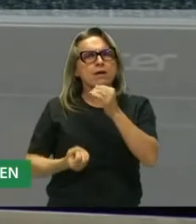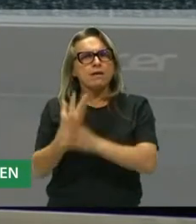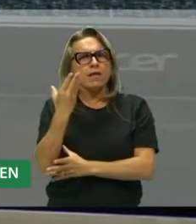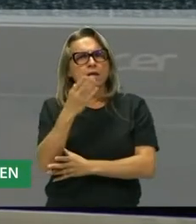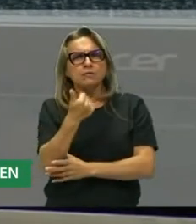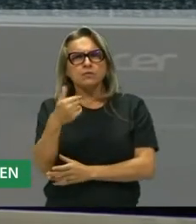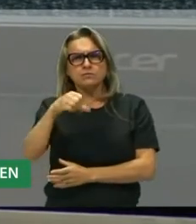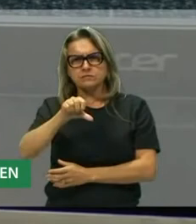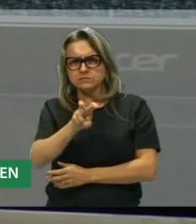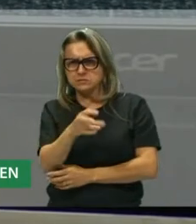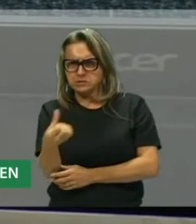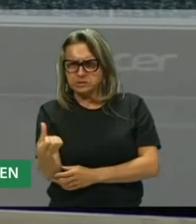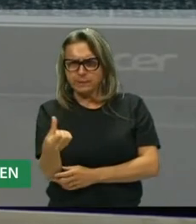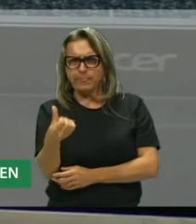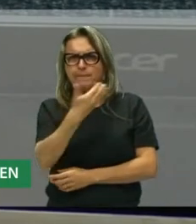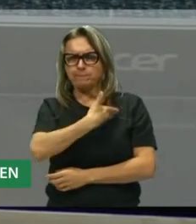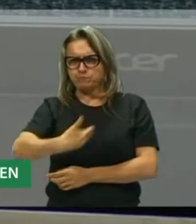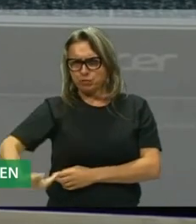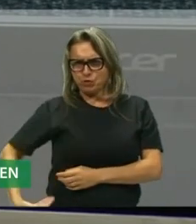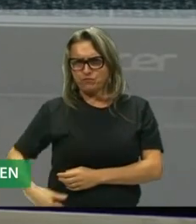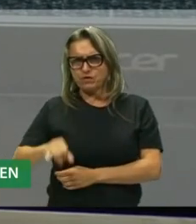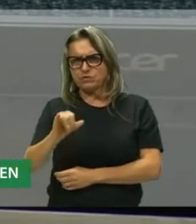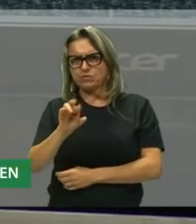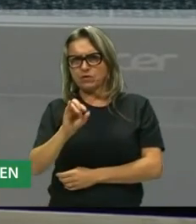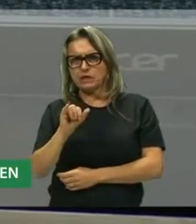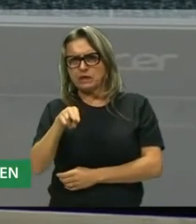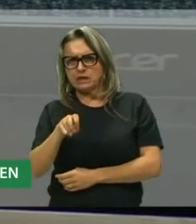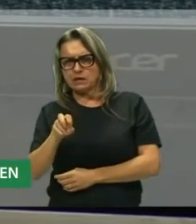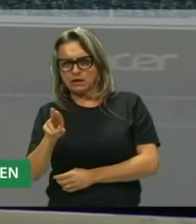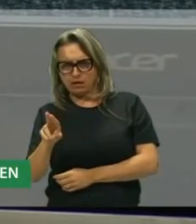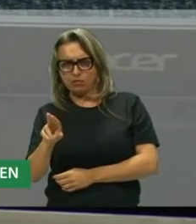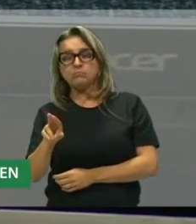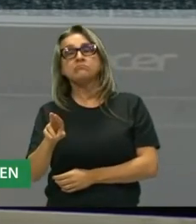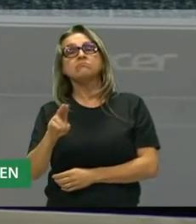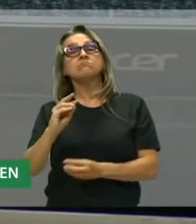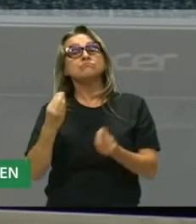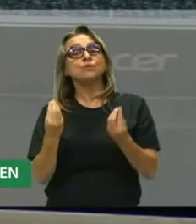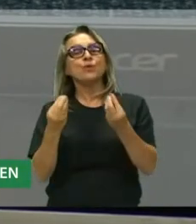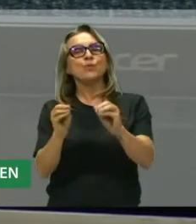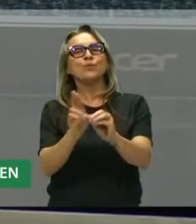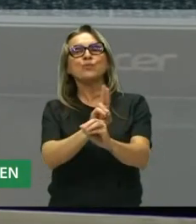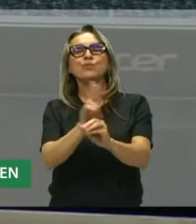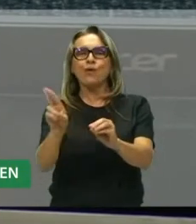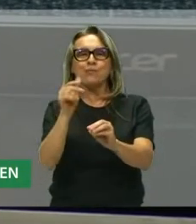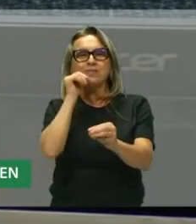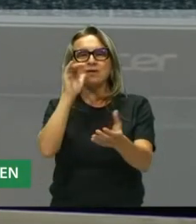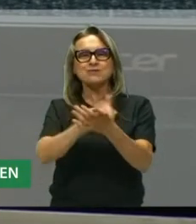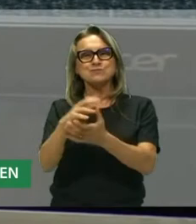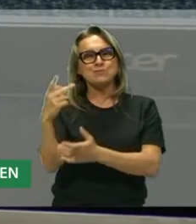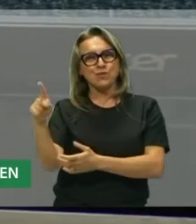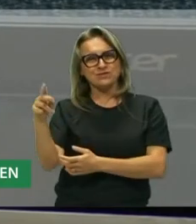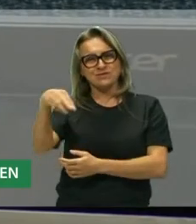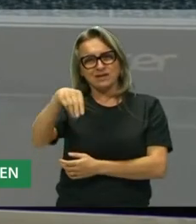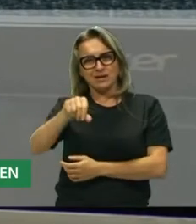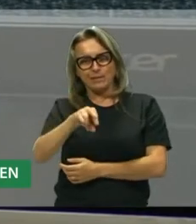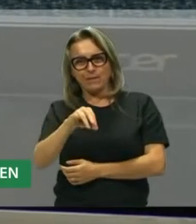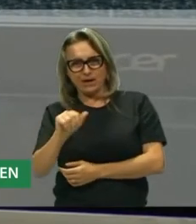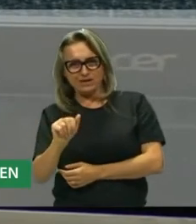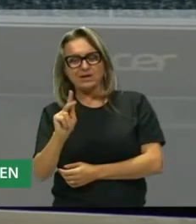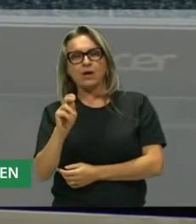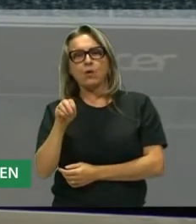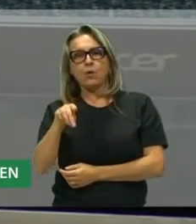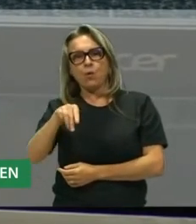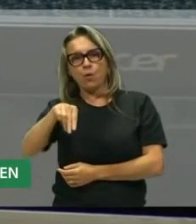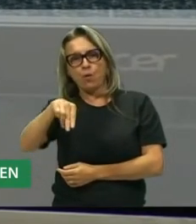pelo então governador Irineu Bornhausen e denominou o hospital o nome da sua amada esposa, Dona Maria Conde Bornhausen, conhecida na